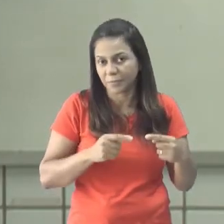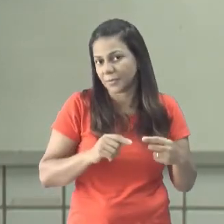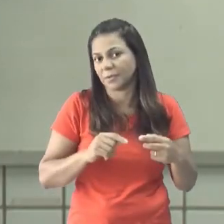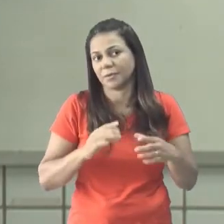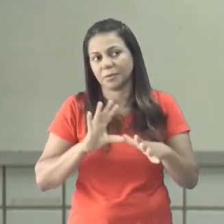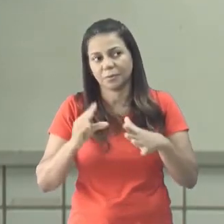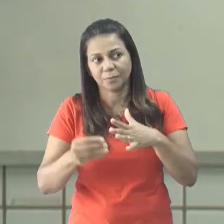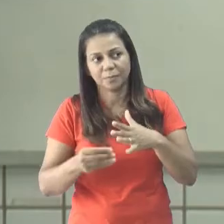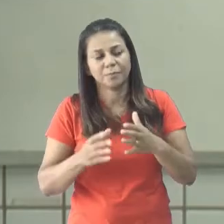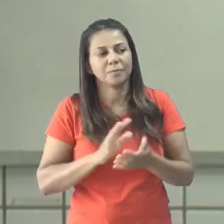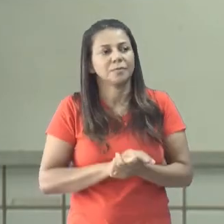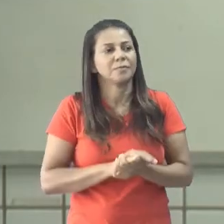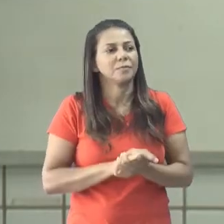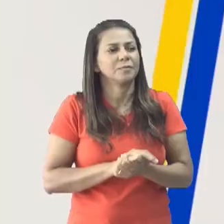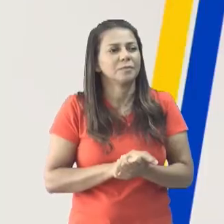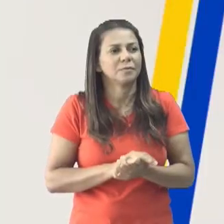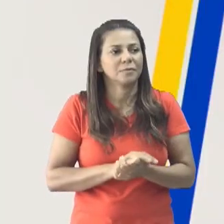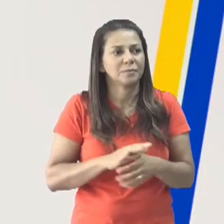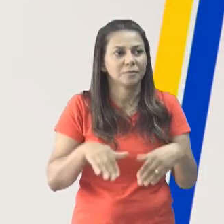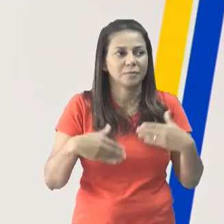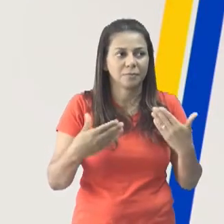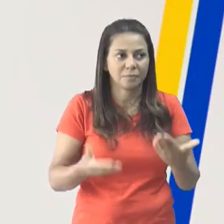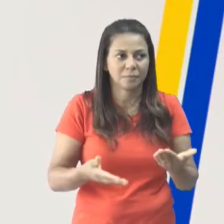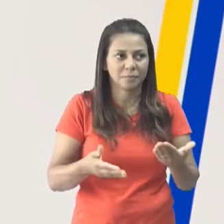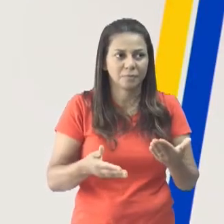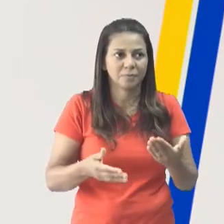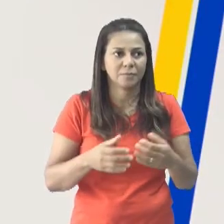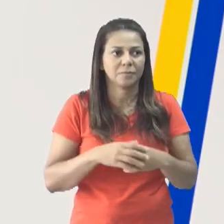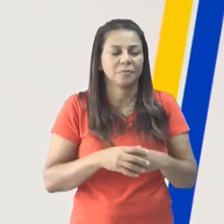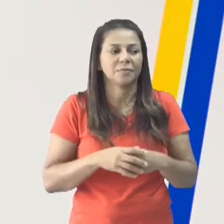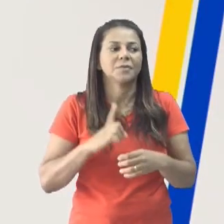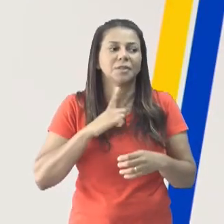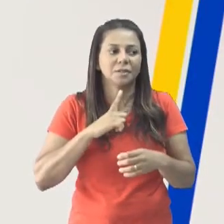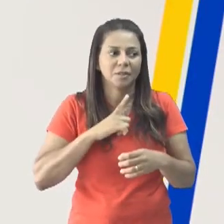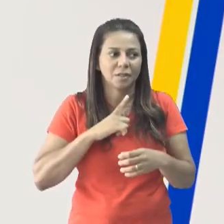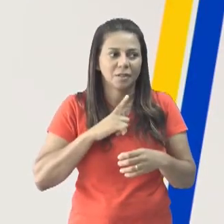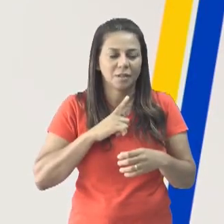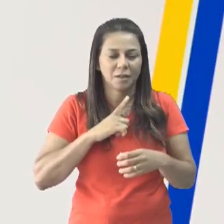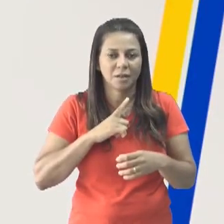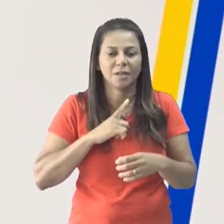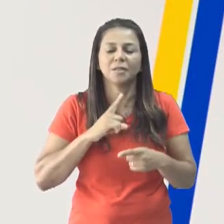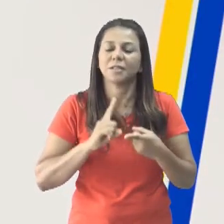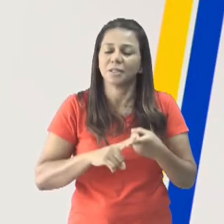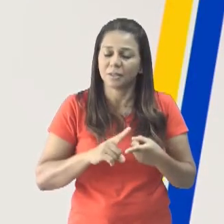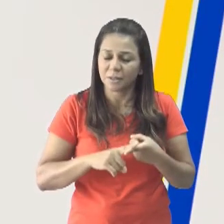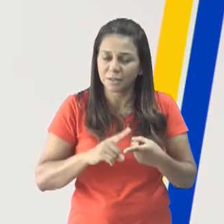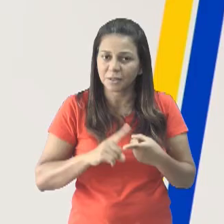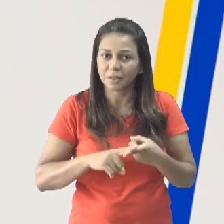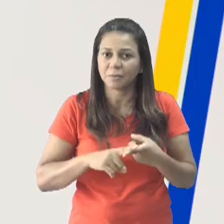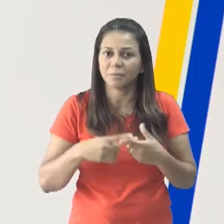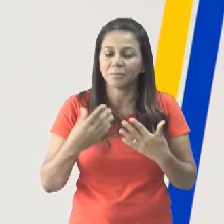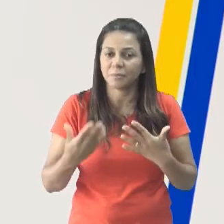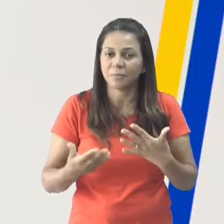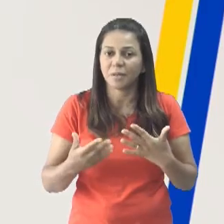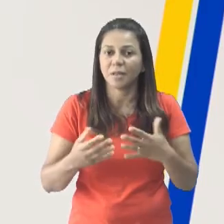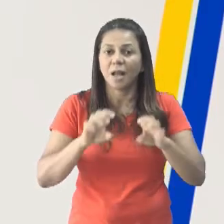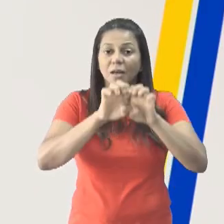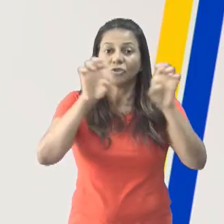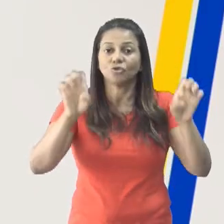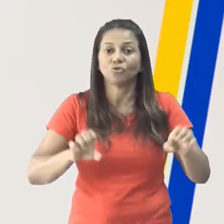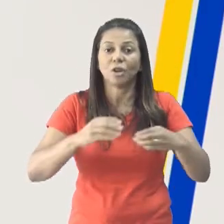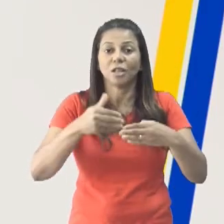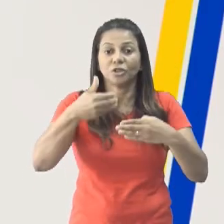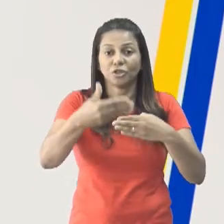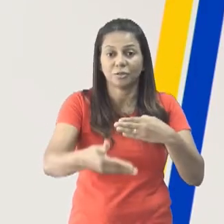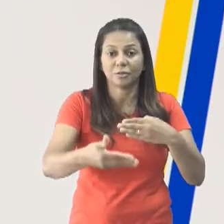desenlace. Além da estrutura interna, que faz parte do texto dramático, tem-se a